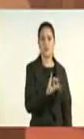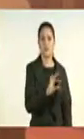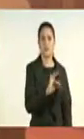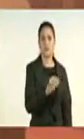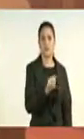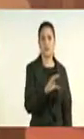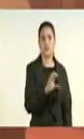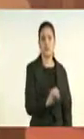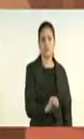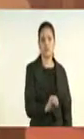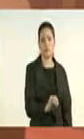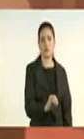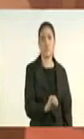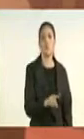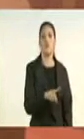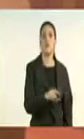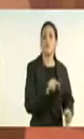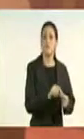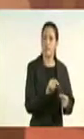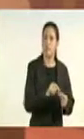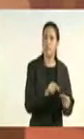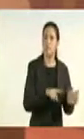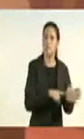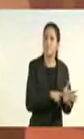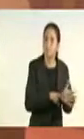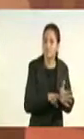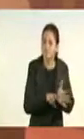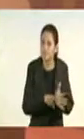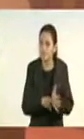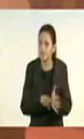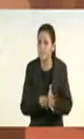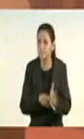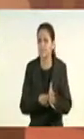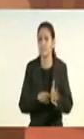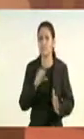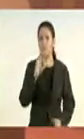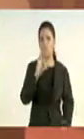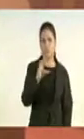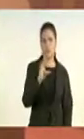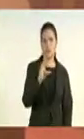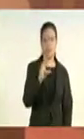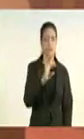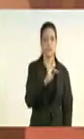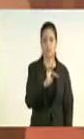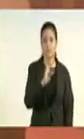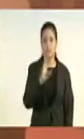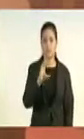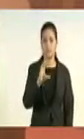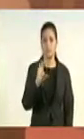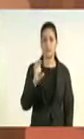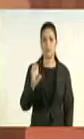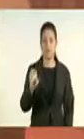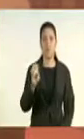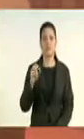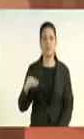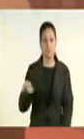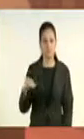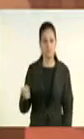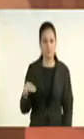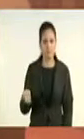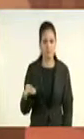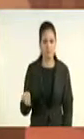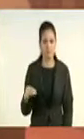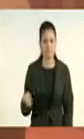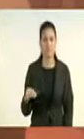ao Tribunal de Contas do Estado do Maranhão, que é o órgão competente para analisar os atos administrativos